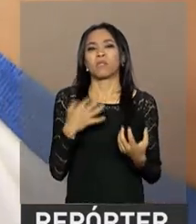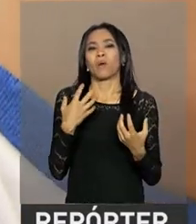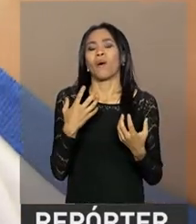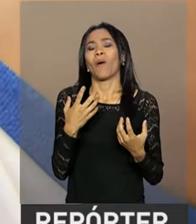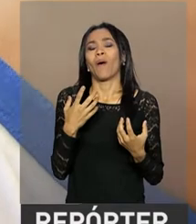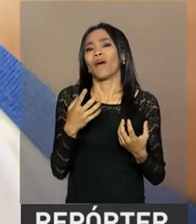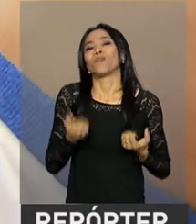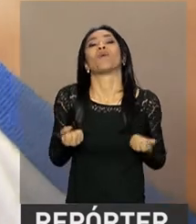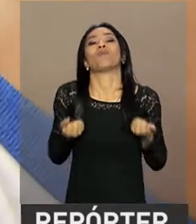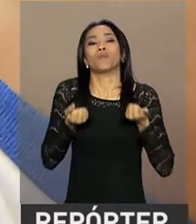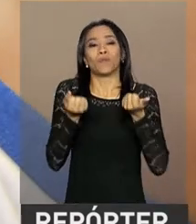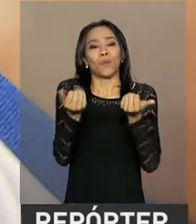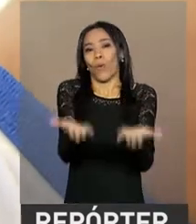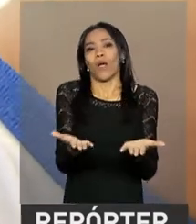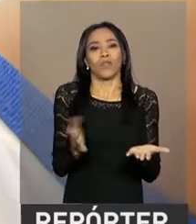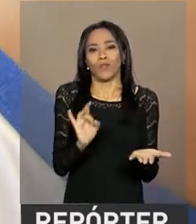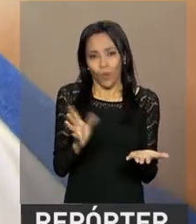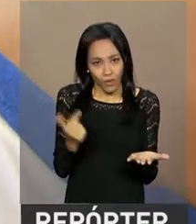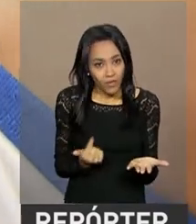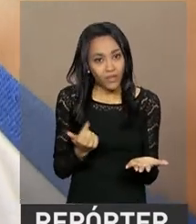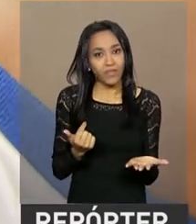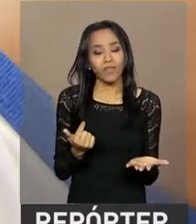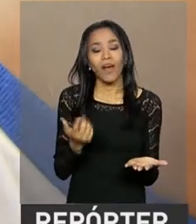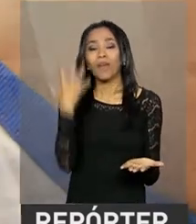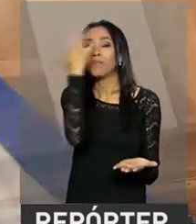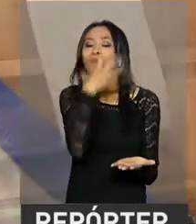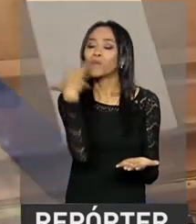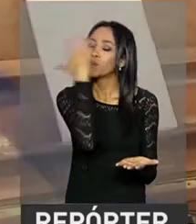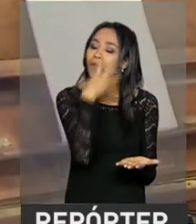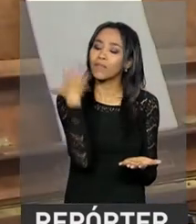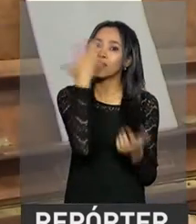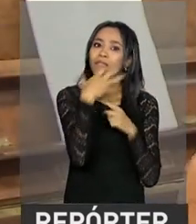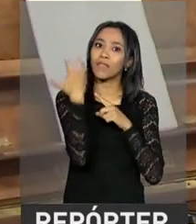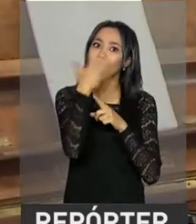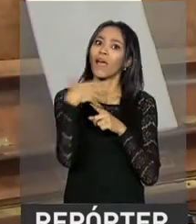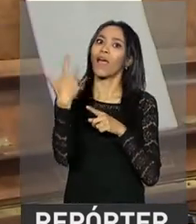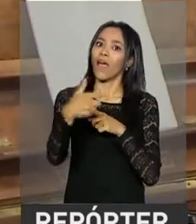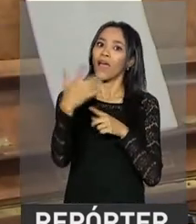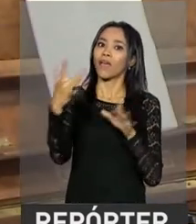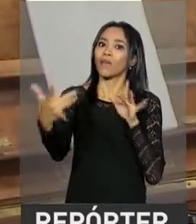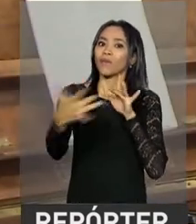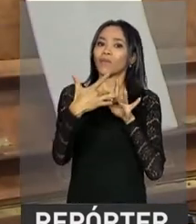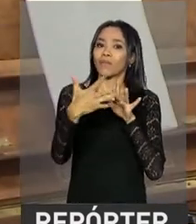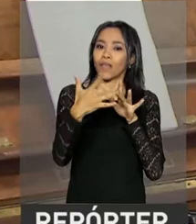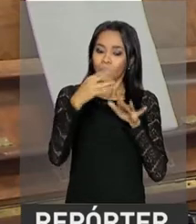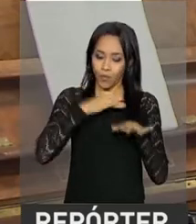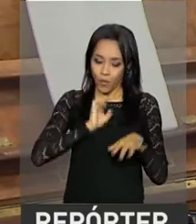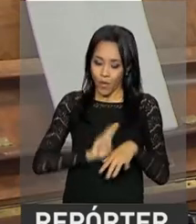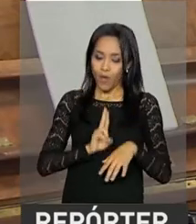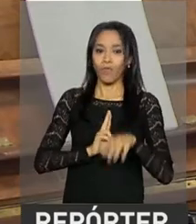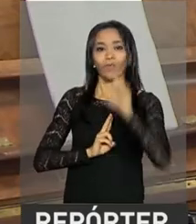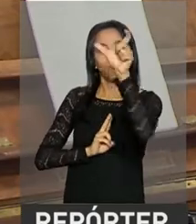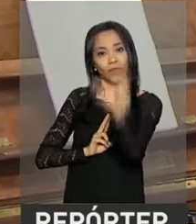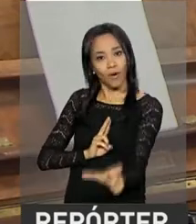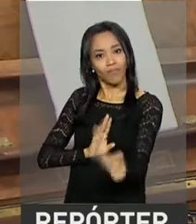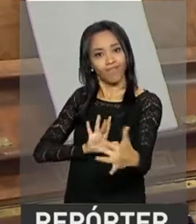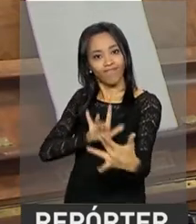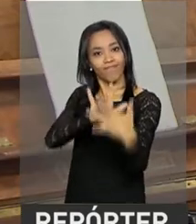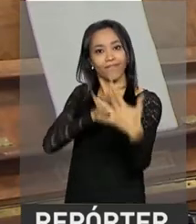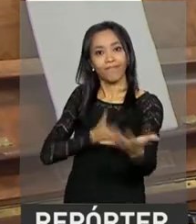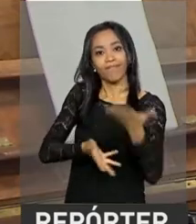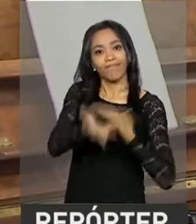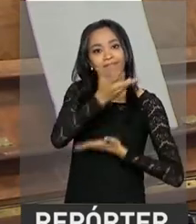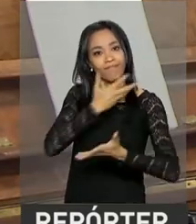ângulo a música é um elemento intermediador entre eu eo paciente e o